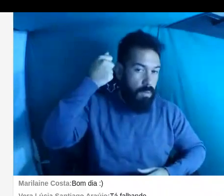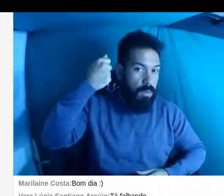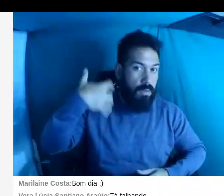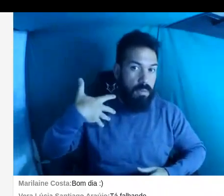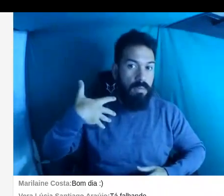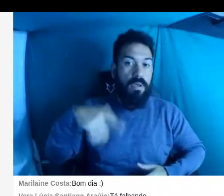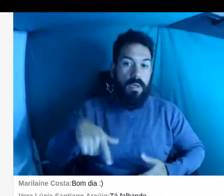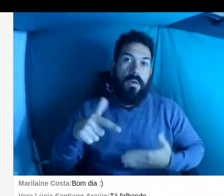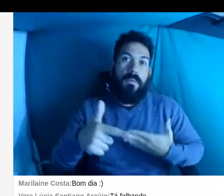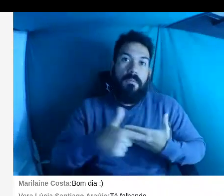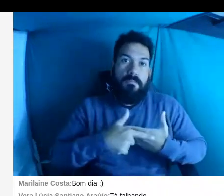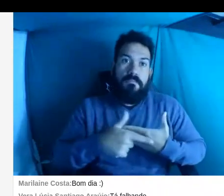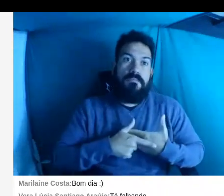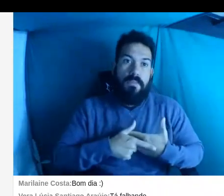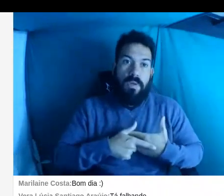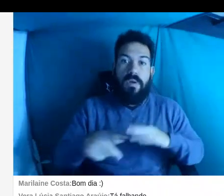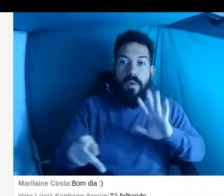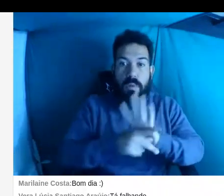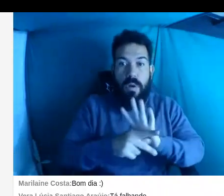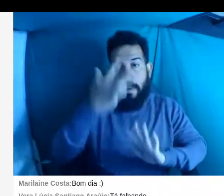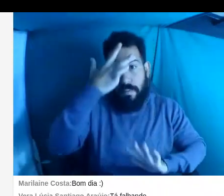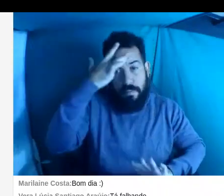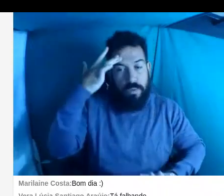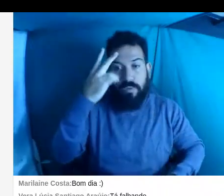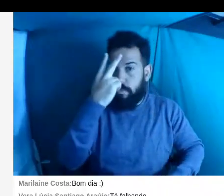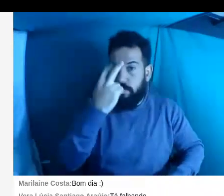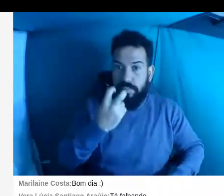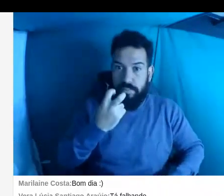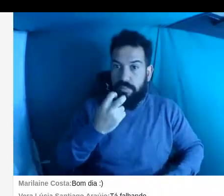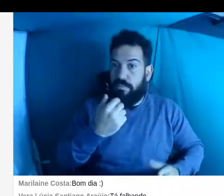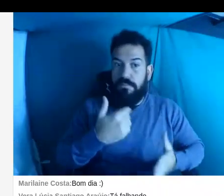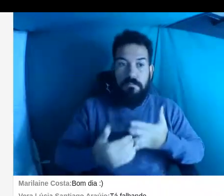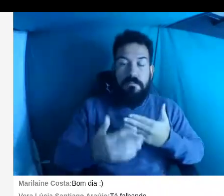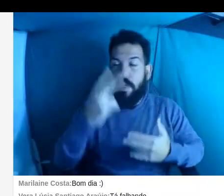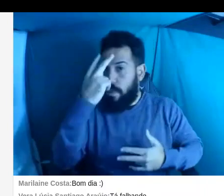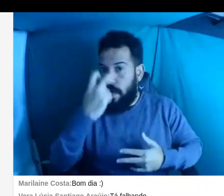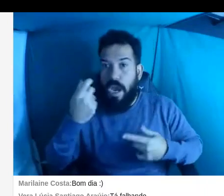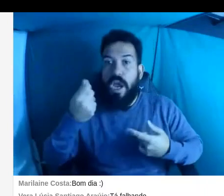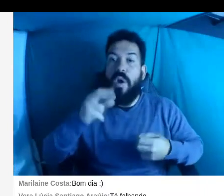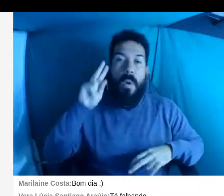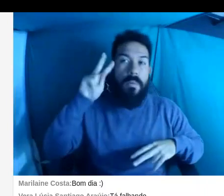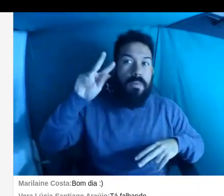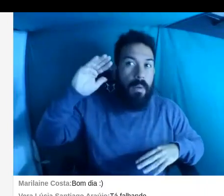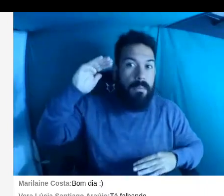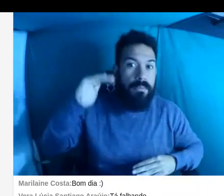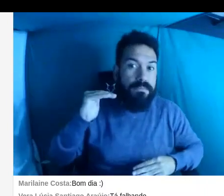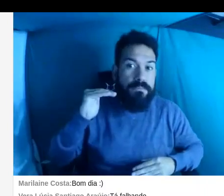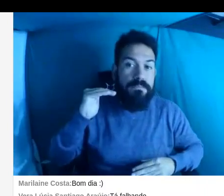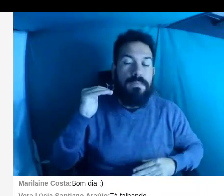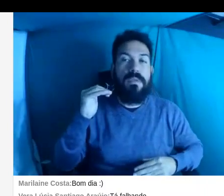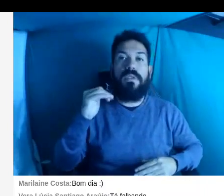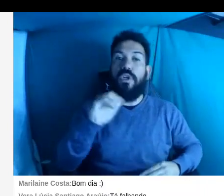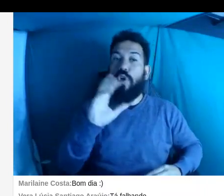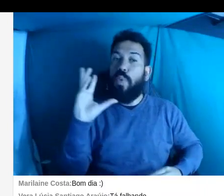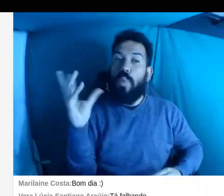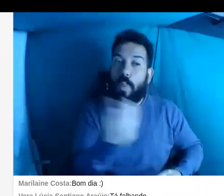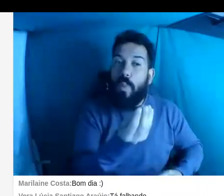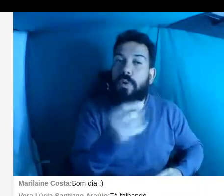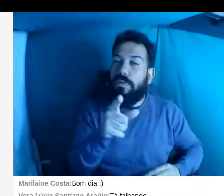função estritamente das pessoas com deficiência visual, sejam elas cegas ou com baixa visão. E todos vocês vão apenas